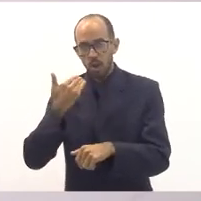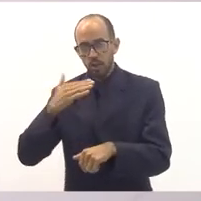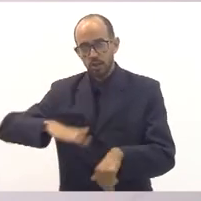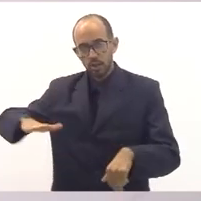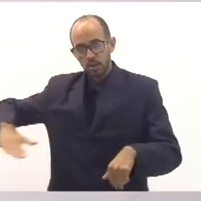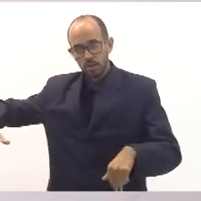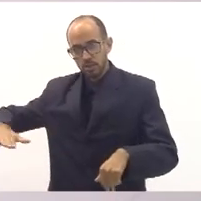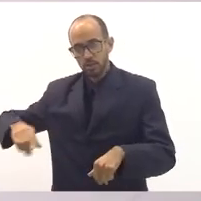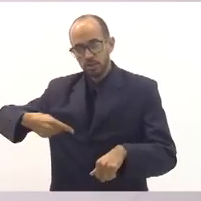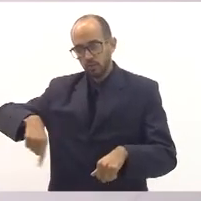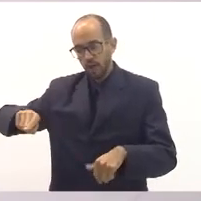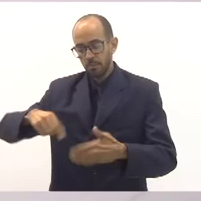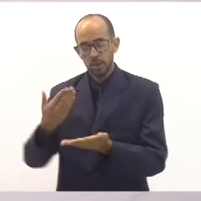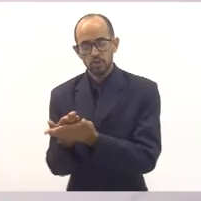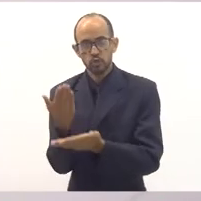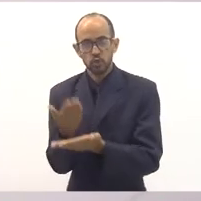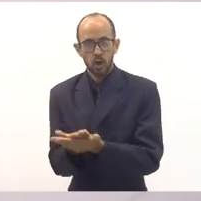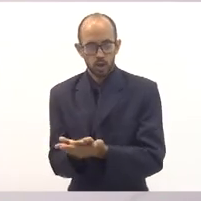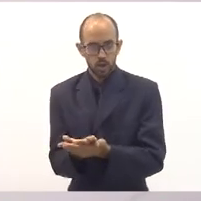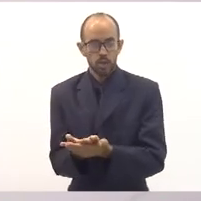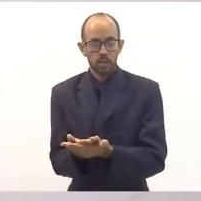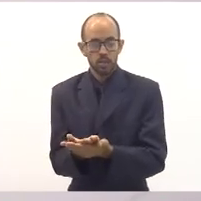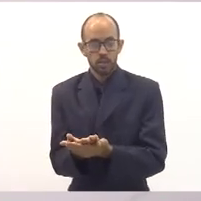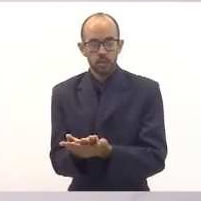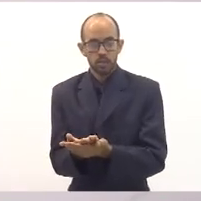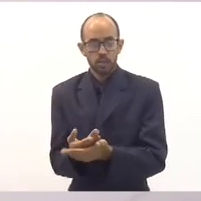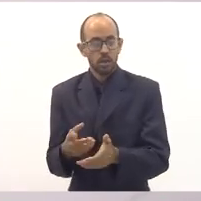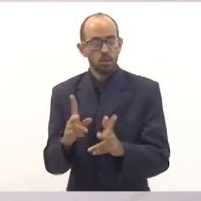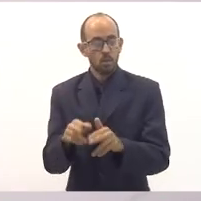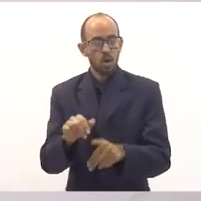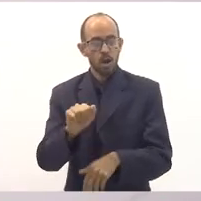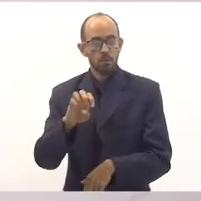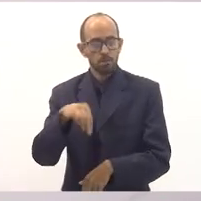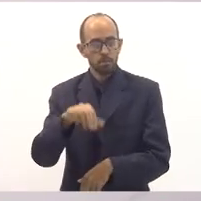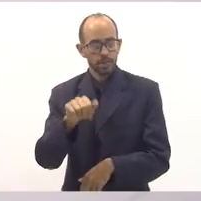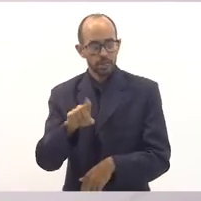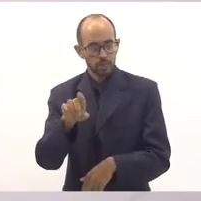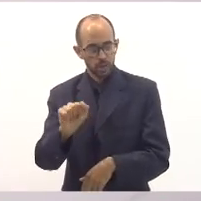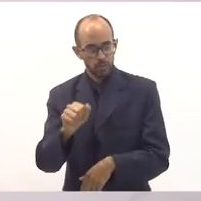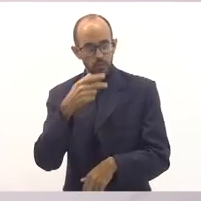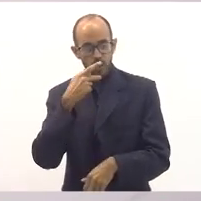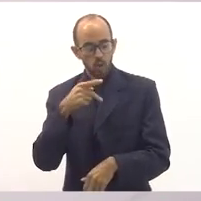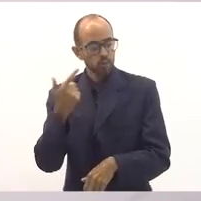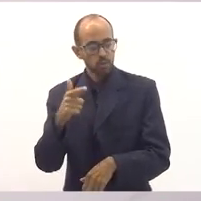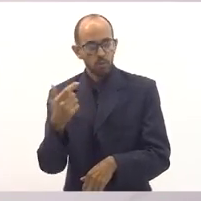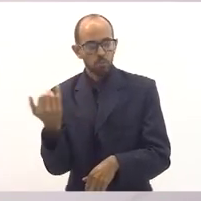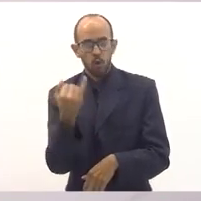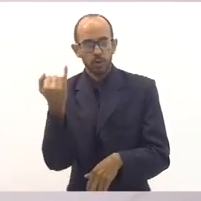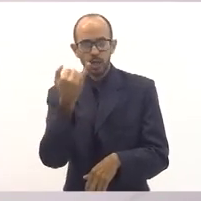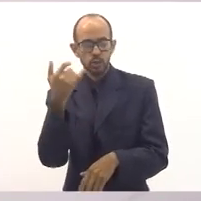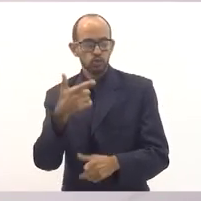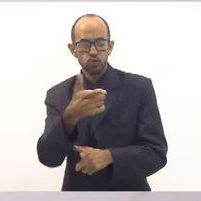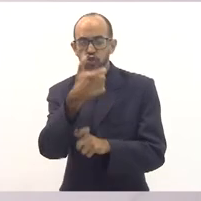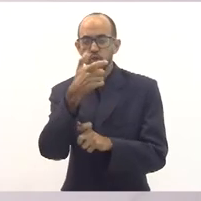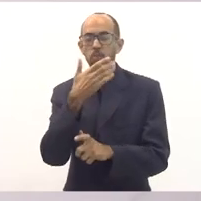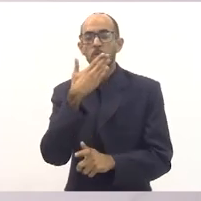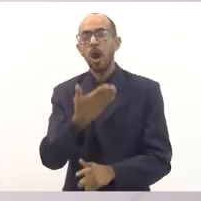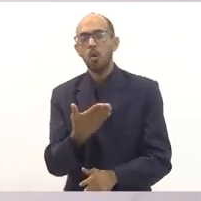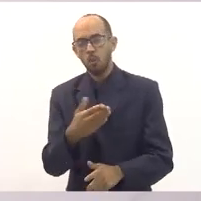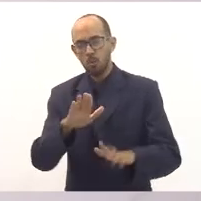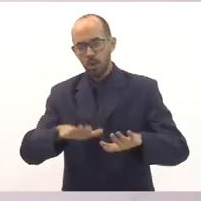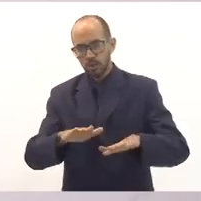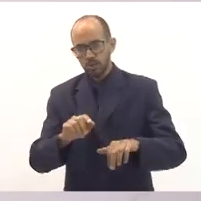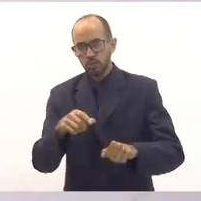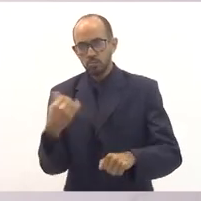indo para a escola e o como Amanda falou não importa de onde vem o tiro porque a vida